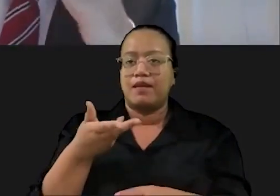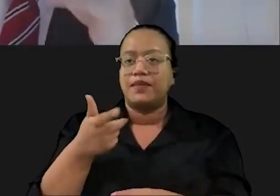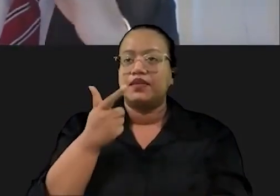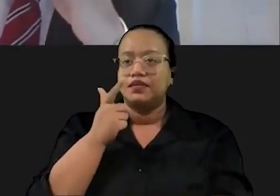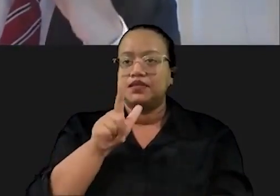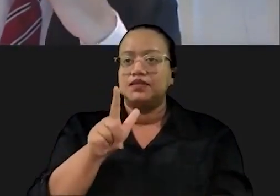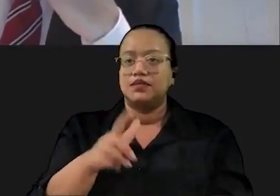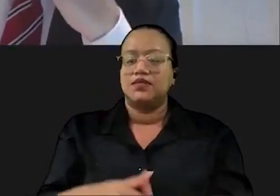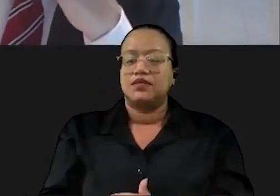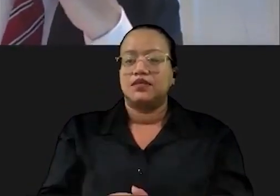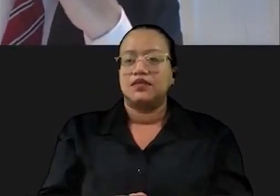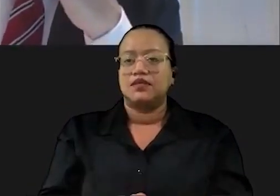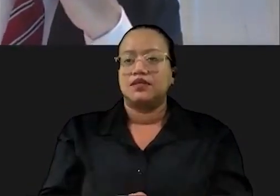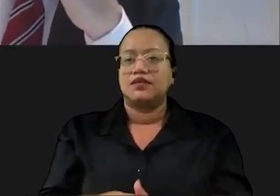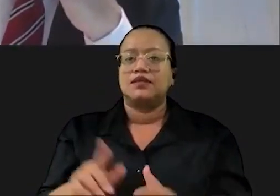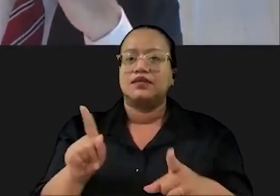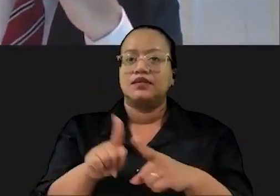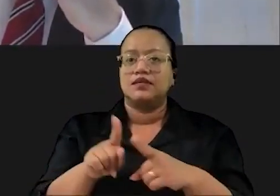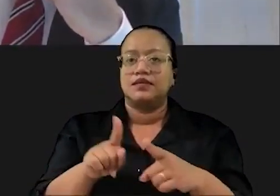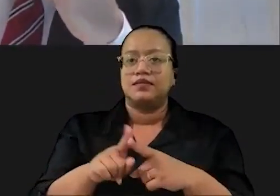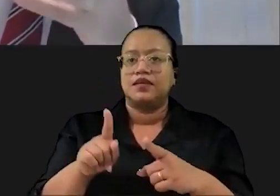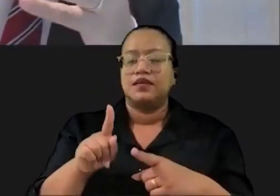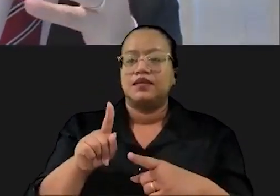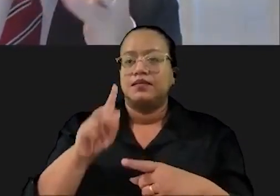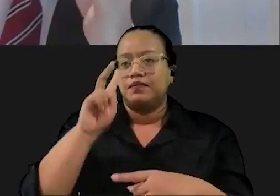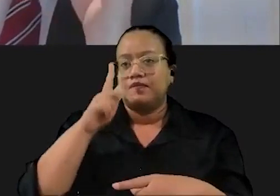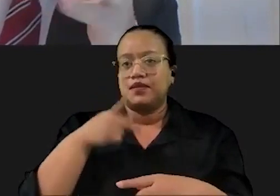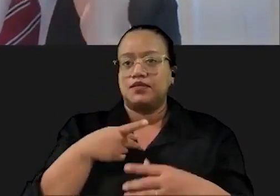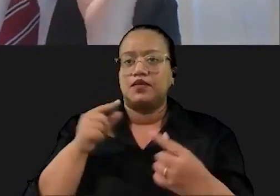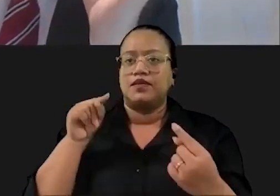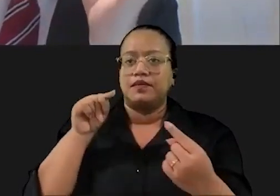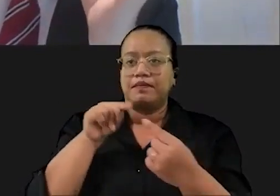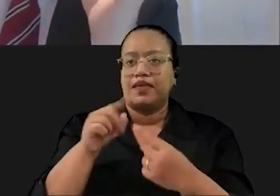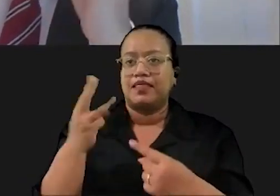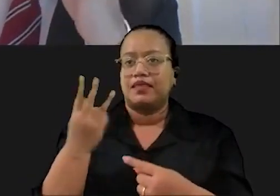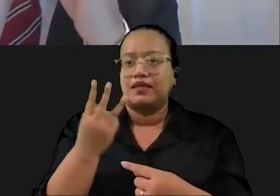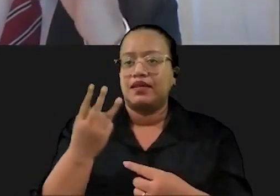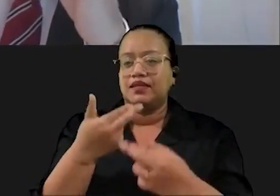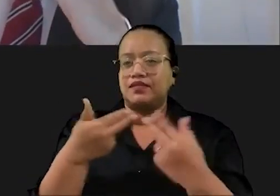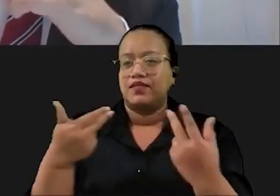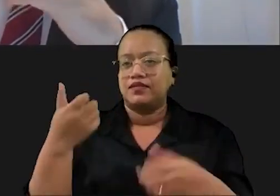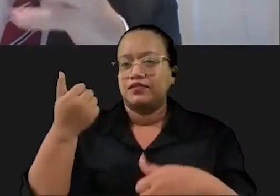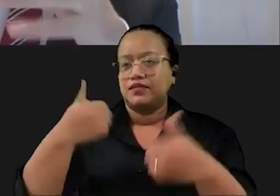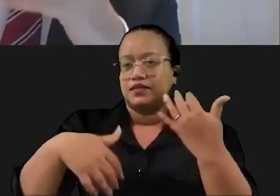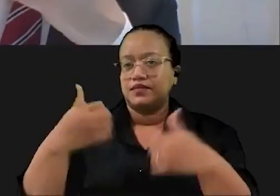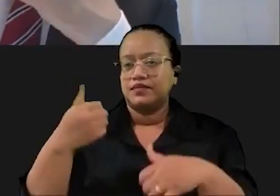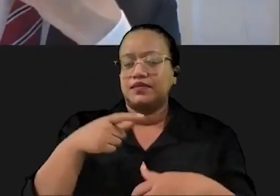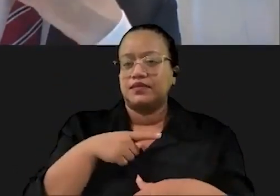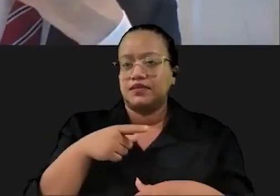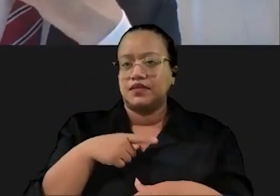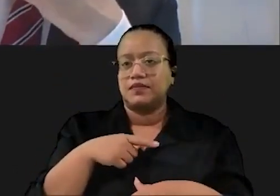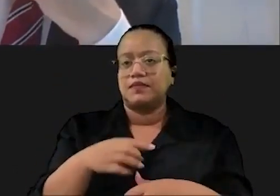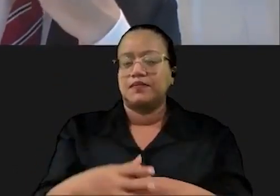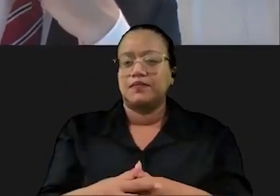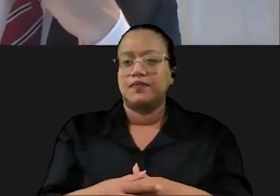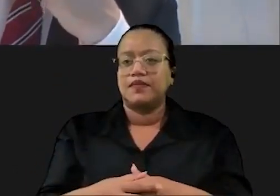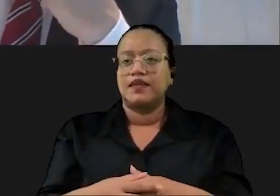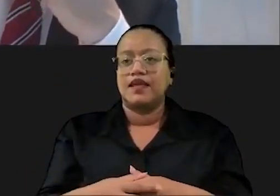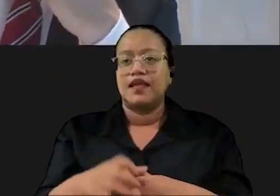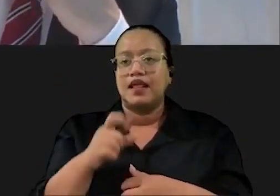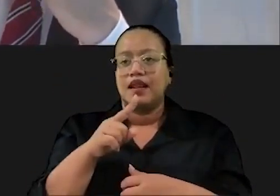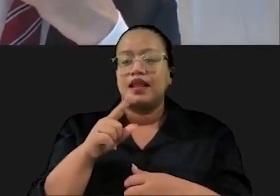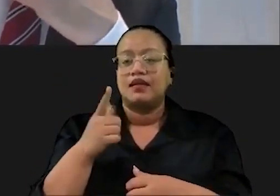3, enfim. E como resultado, em primeiro momento, lá em 2014, quando foi criada, a gente teve um número grande